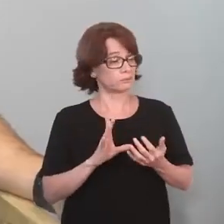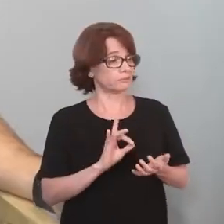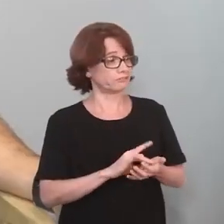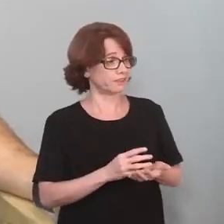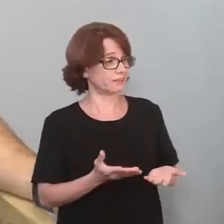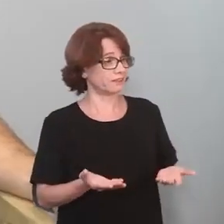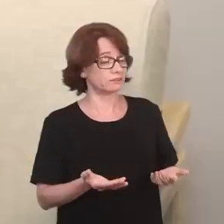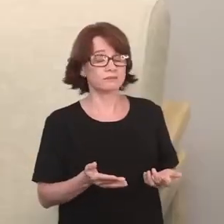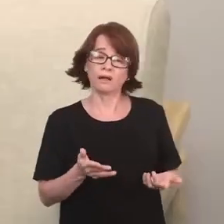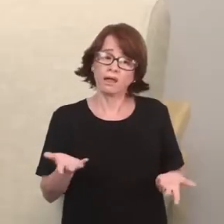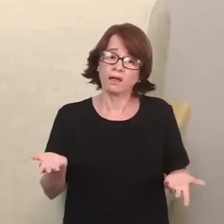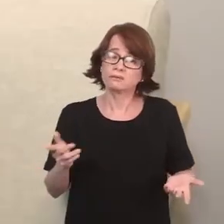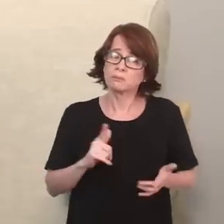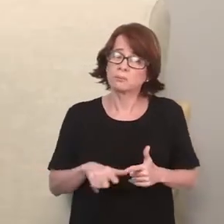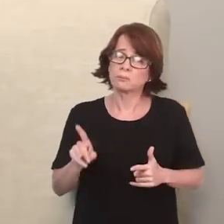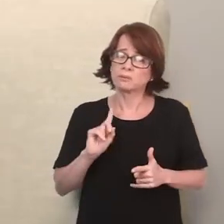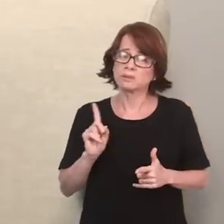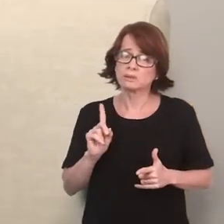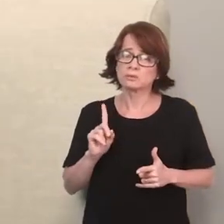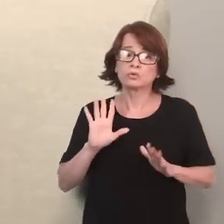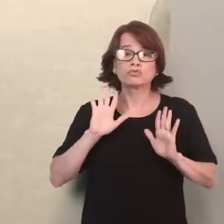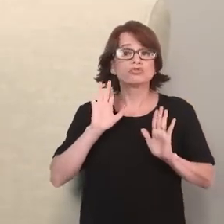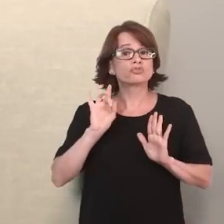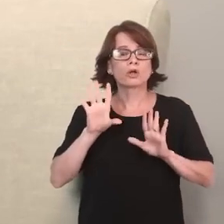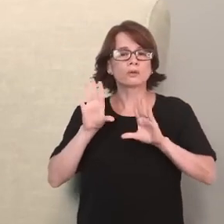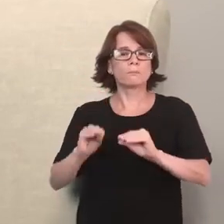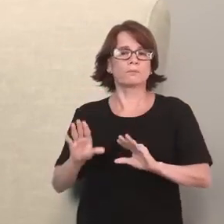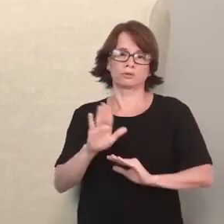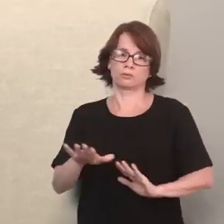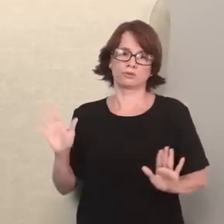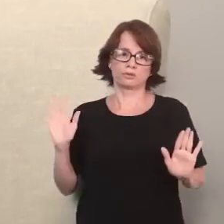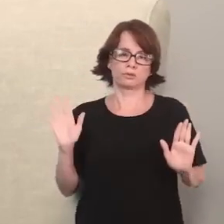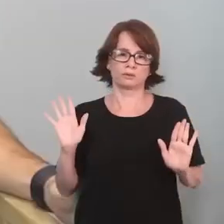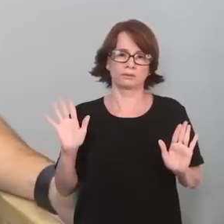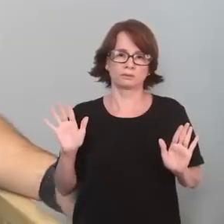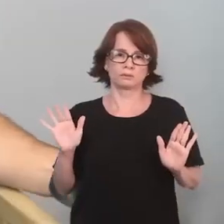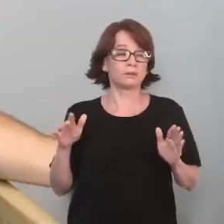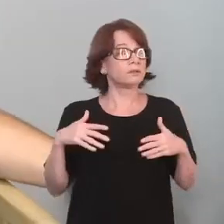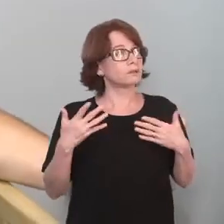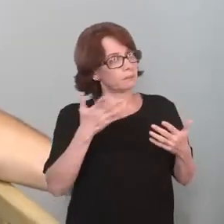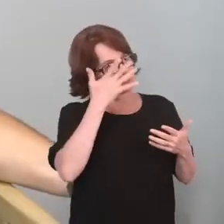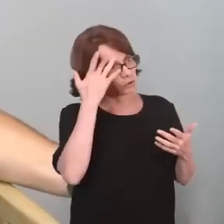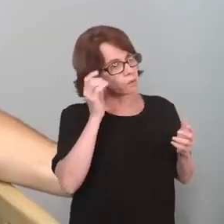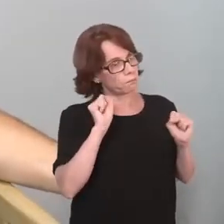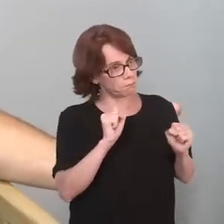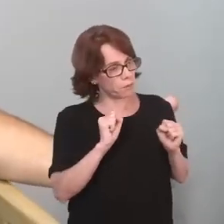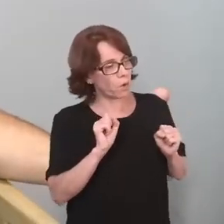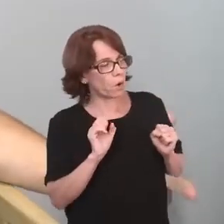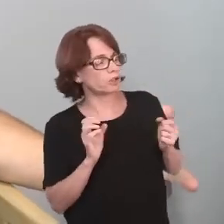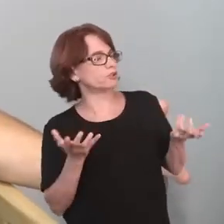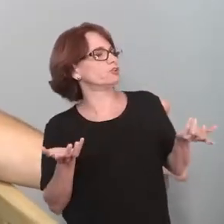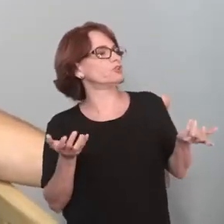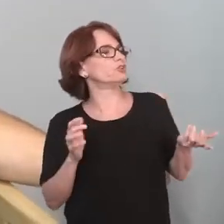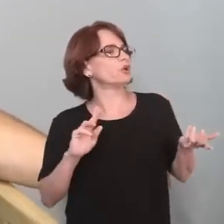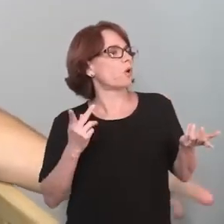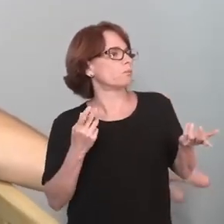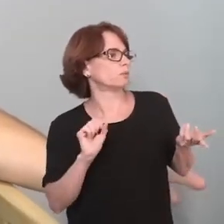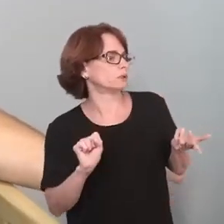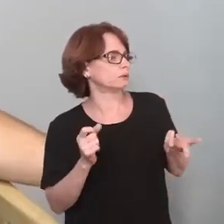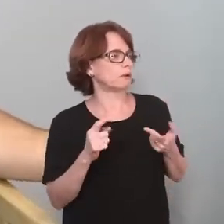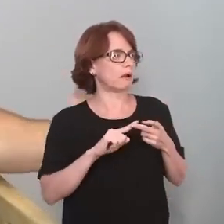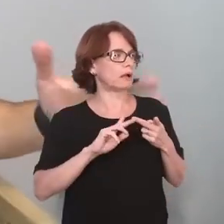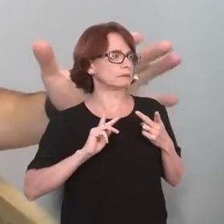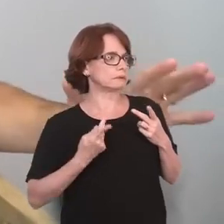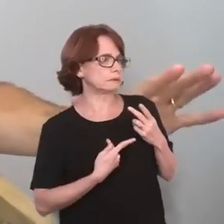verdade. Então assim, não tem problema nenhum. Só não mexam com as nossas crianças. Então, a pessoa pode ser gay, pode ser trans, pode ser o que